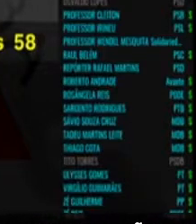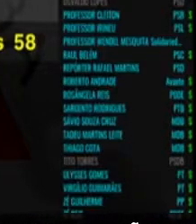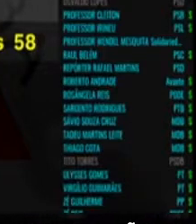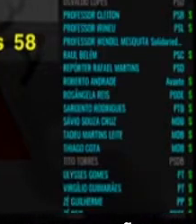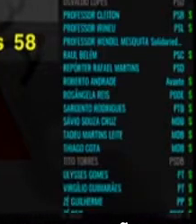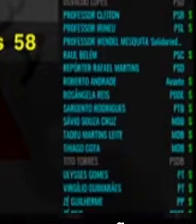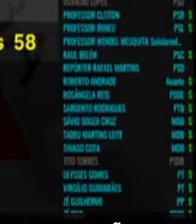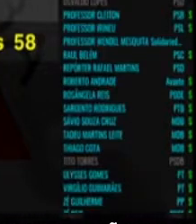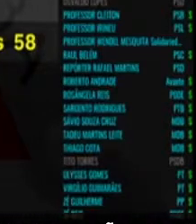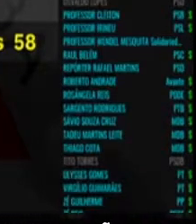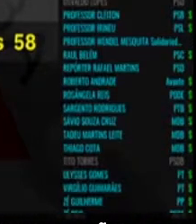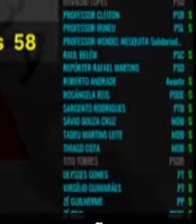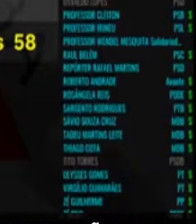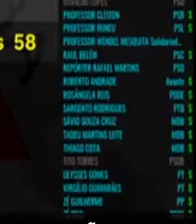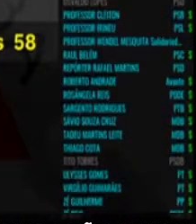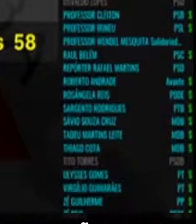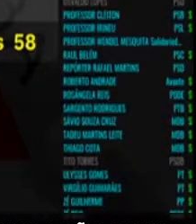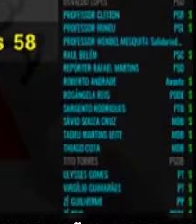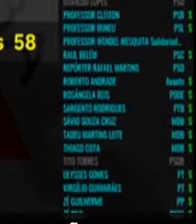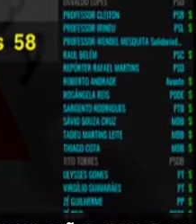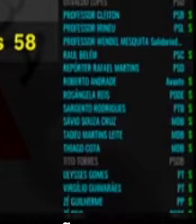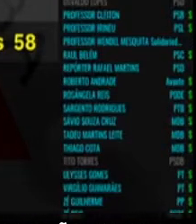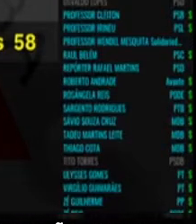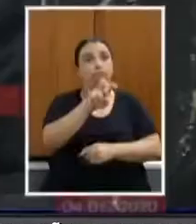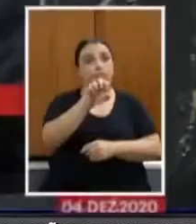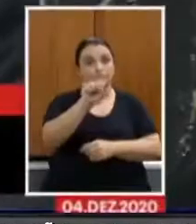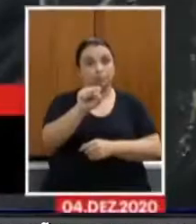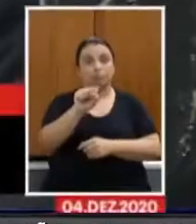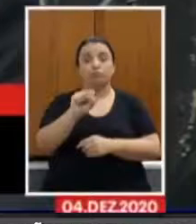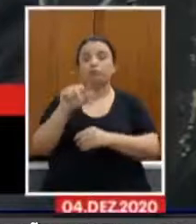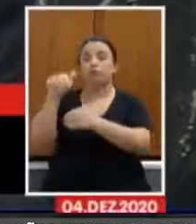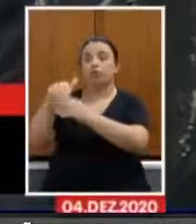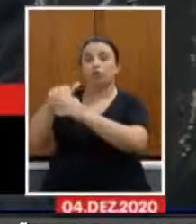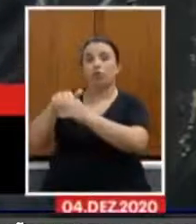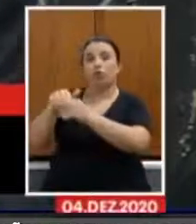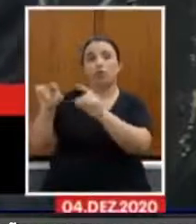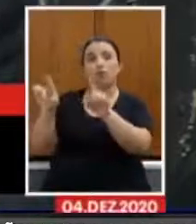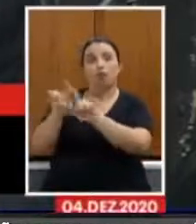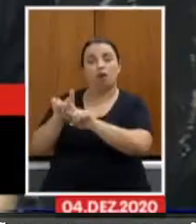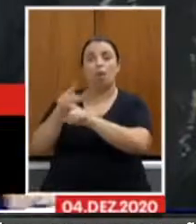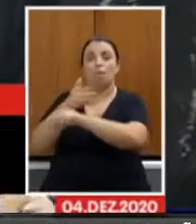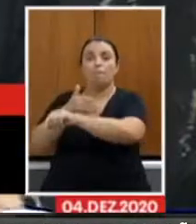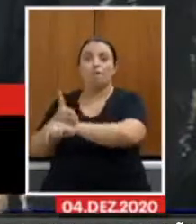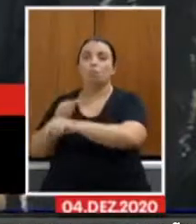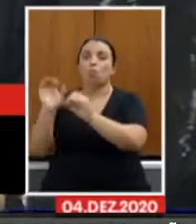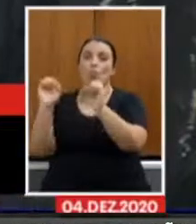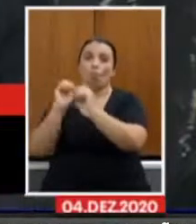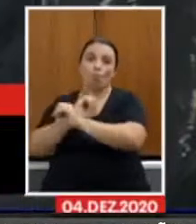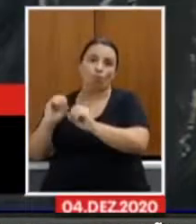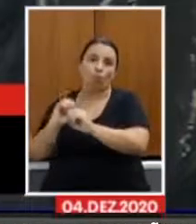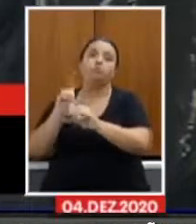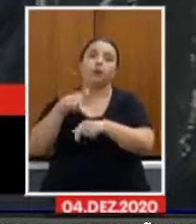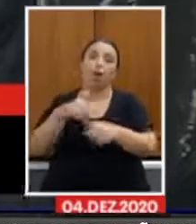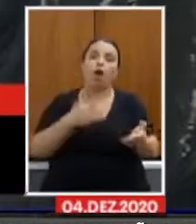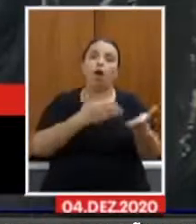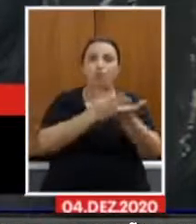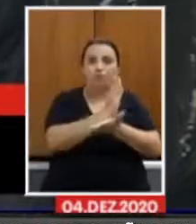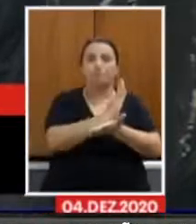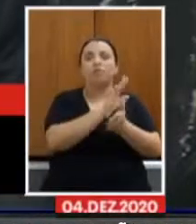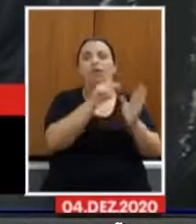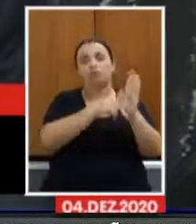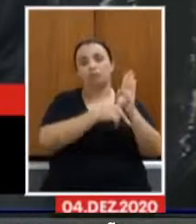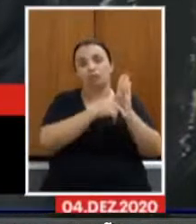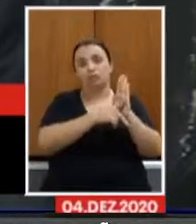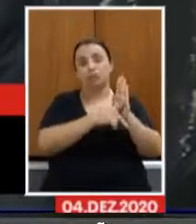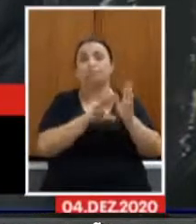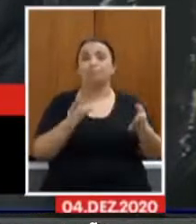Votaram sim 58, senhoras e senhores deputados. Não houve voto não nem em branco, portanto está aprovado o projeto.